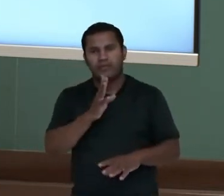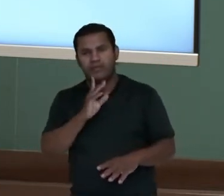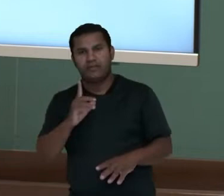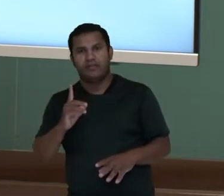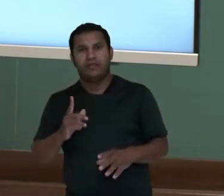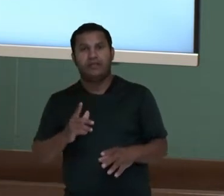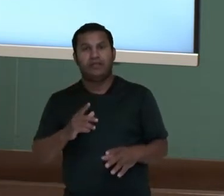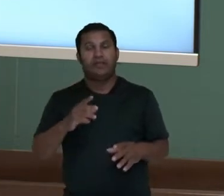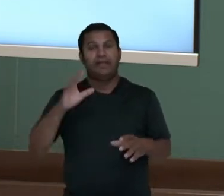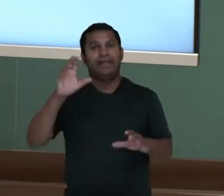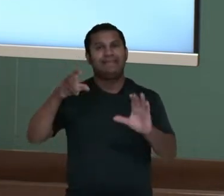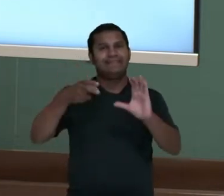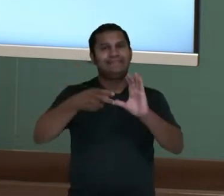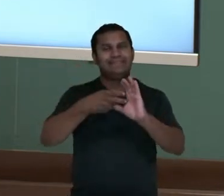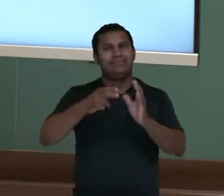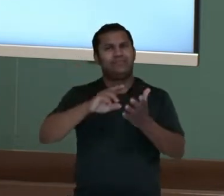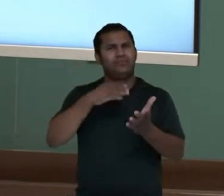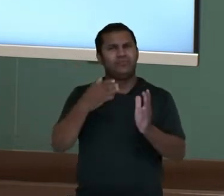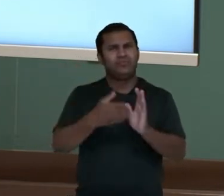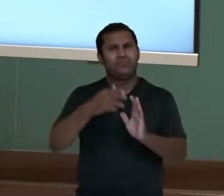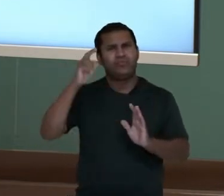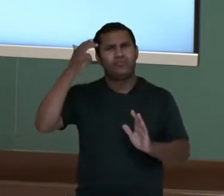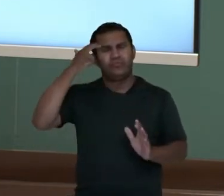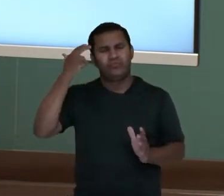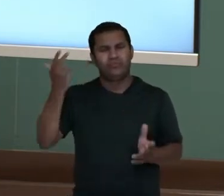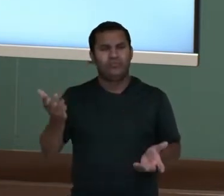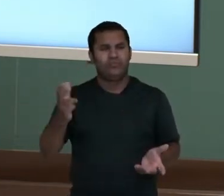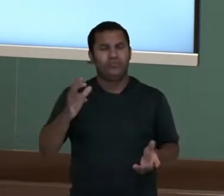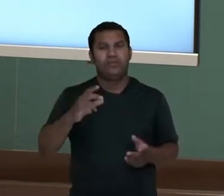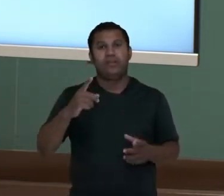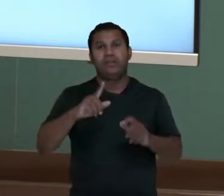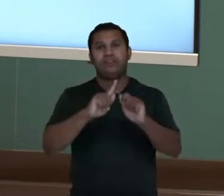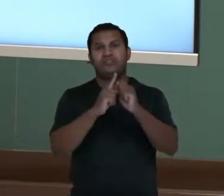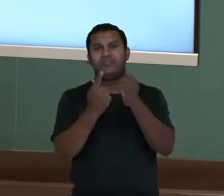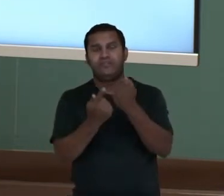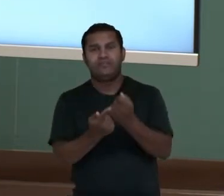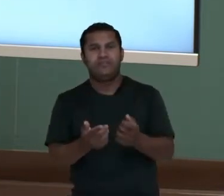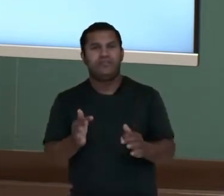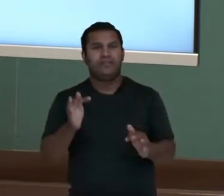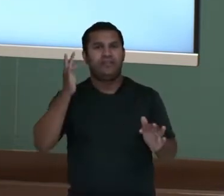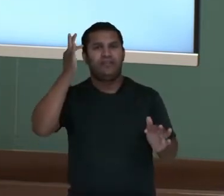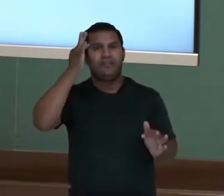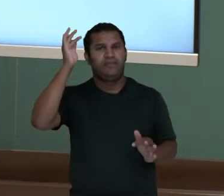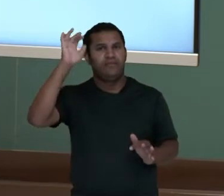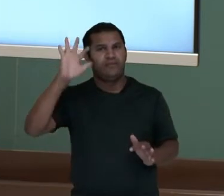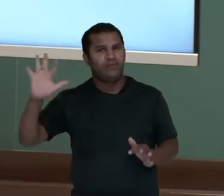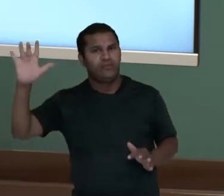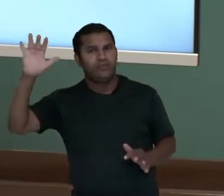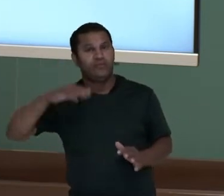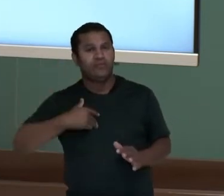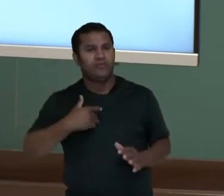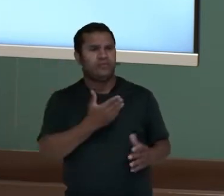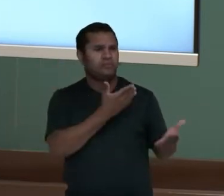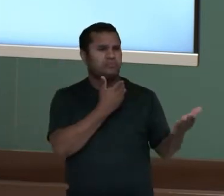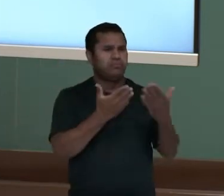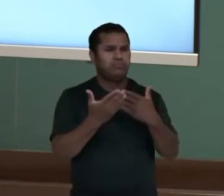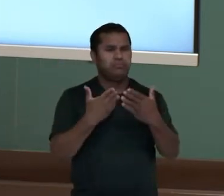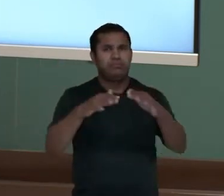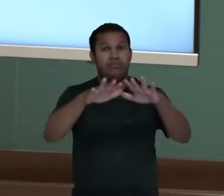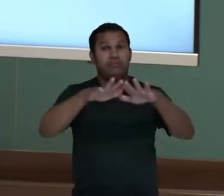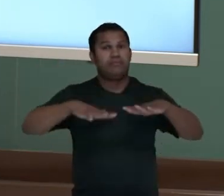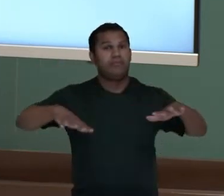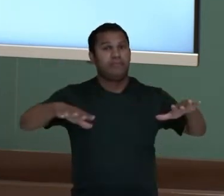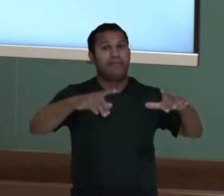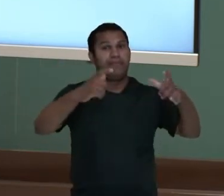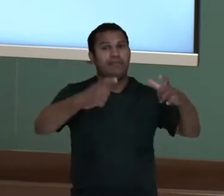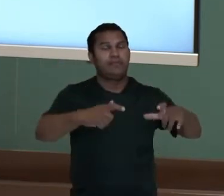discussão, a sociologia, a filosofia, a história, né? Fazendo aí toda a discussão acerca, né, desses territórios,